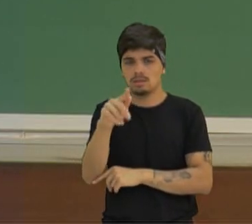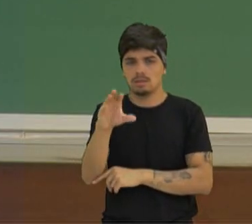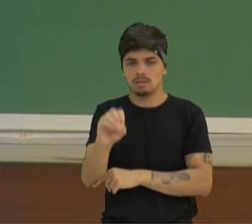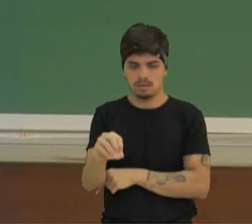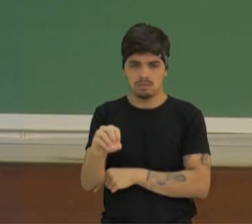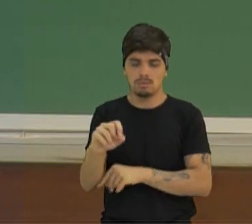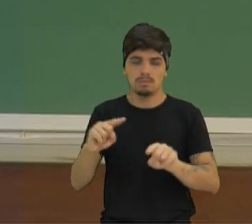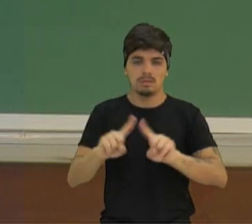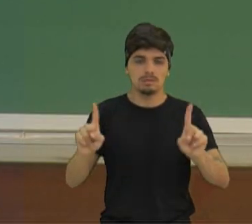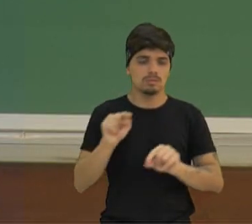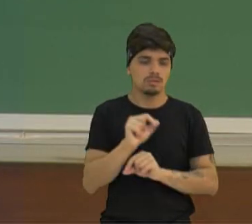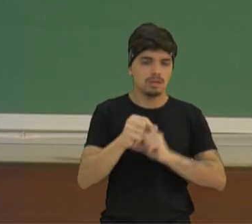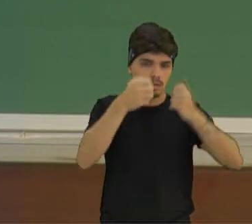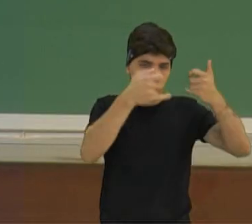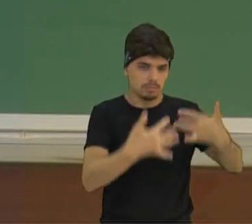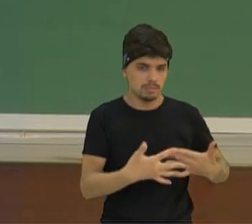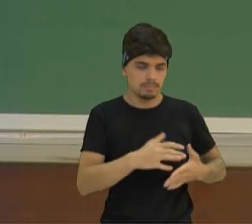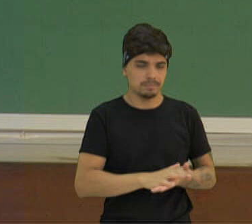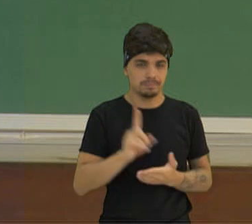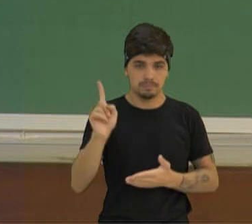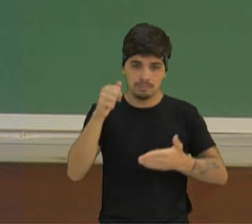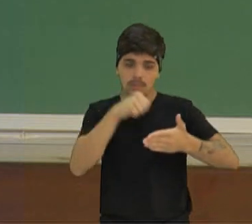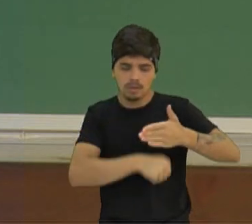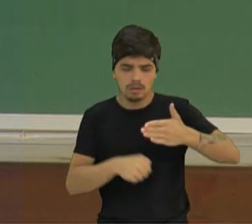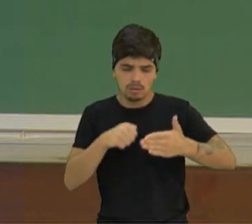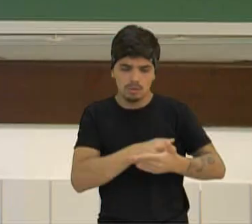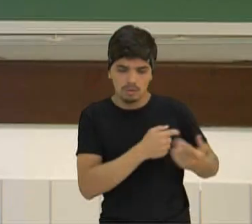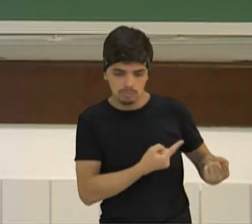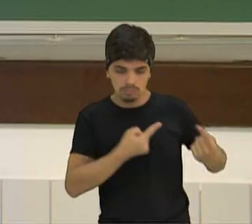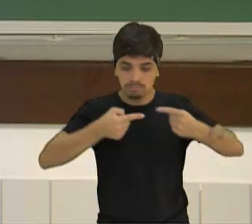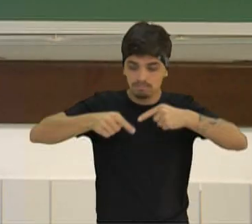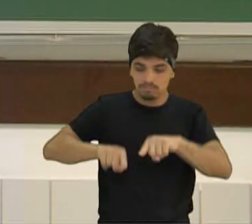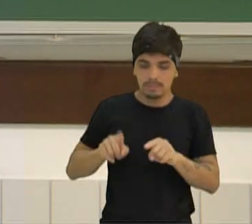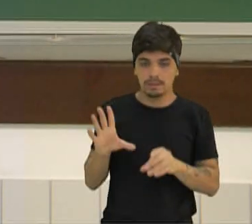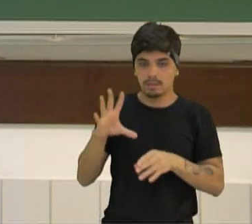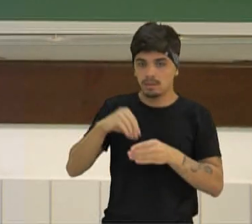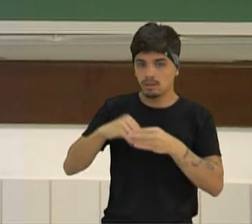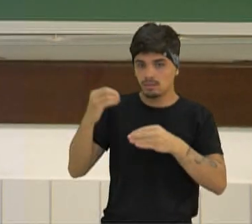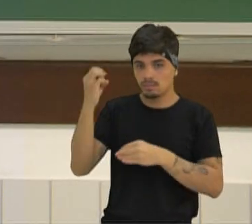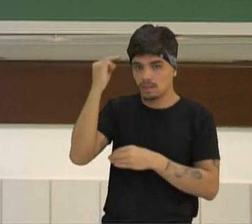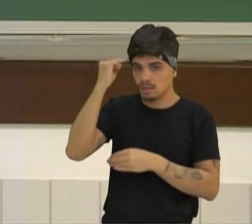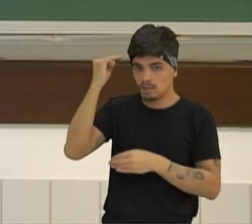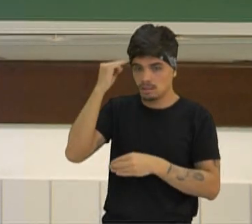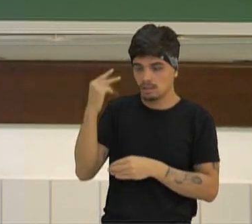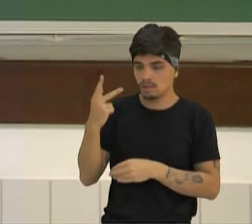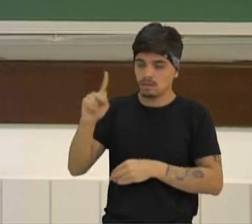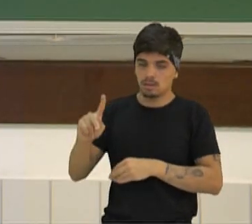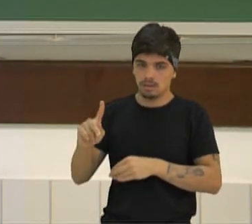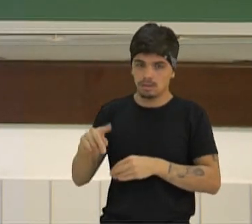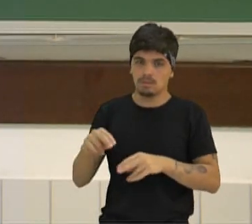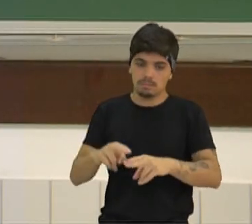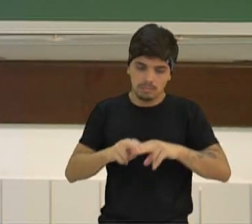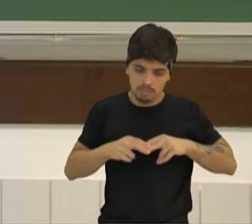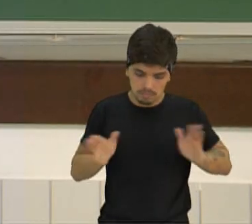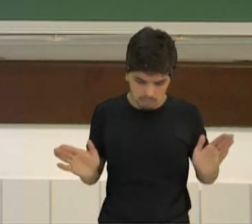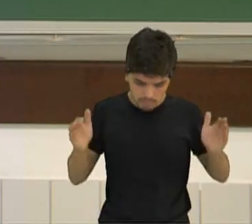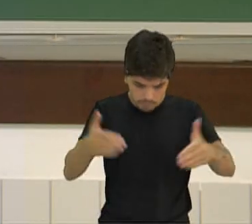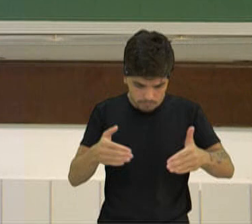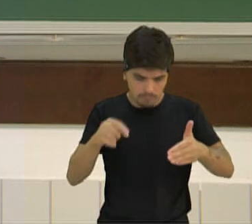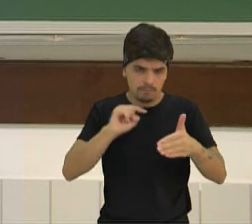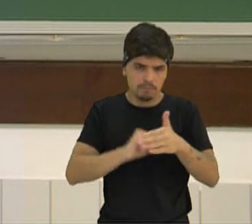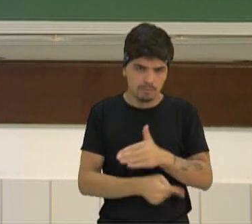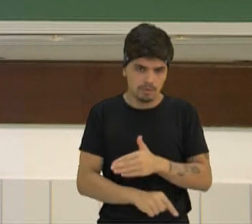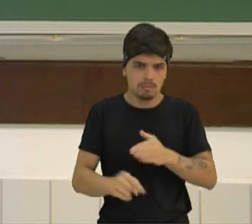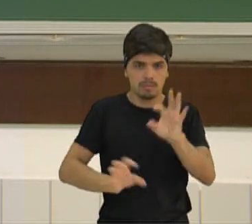então o que que o fundo tá dizendo aqui que ele luta contra esses Monstros dentro da cabeça dele através do IP e para